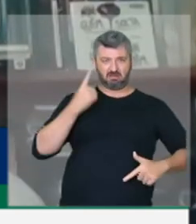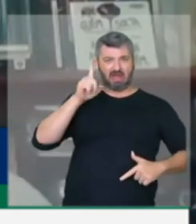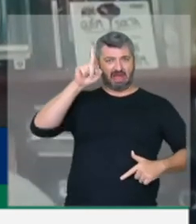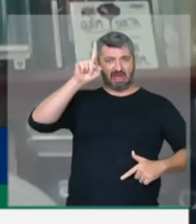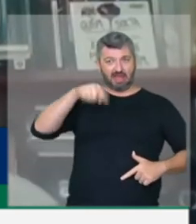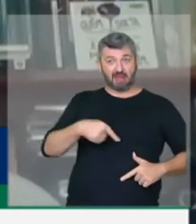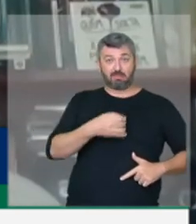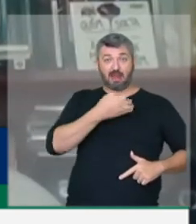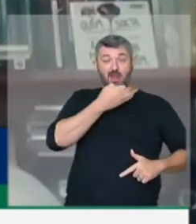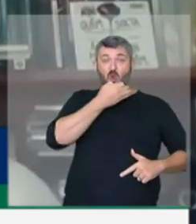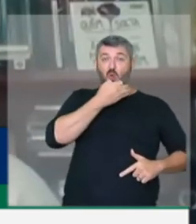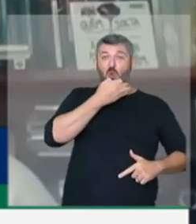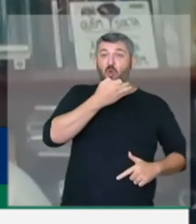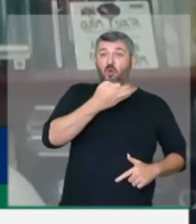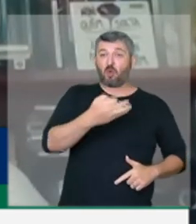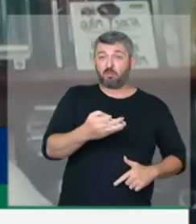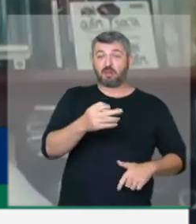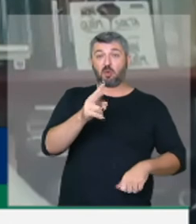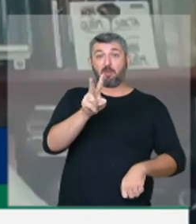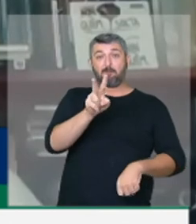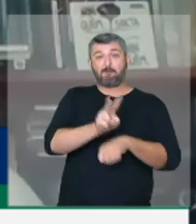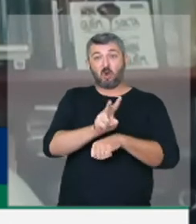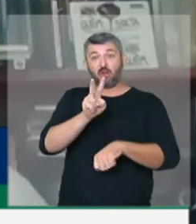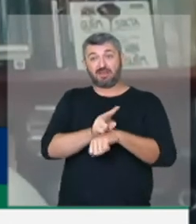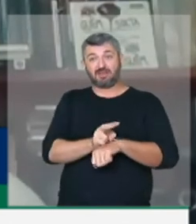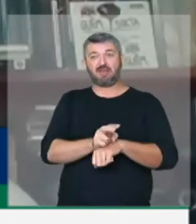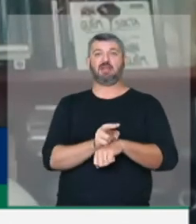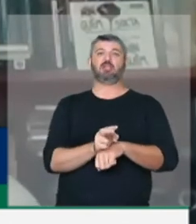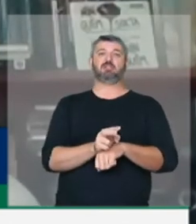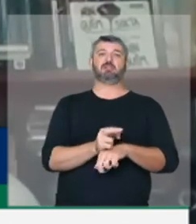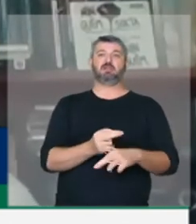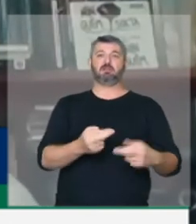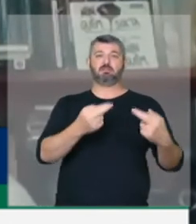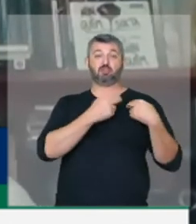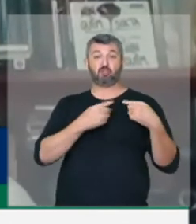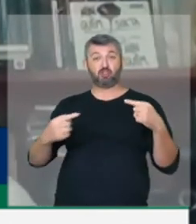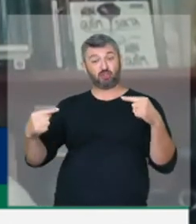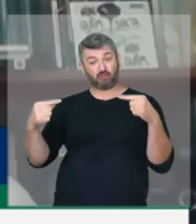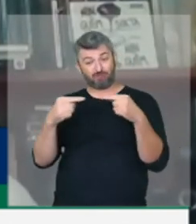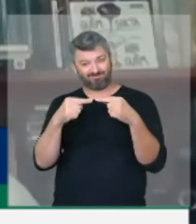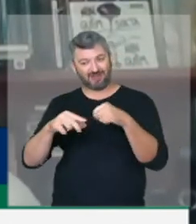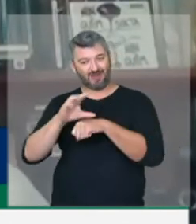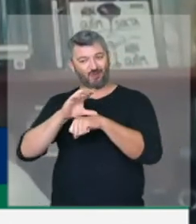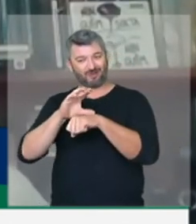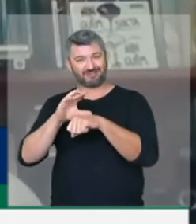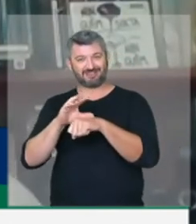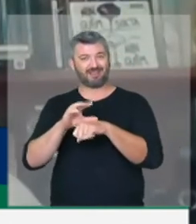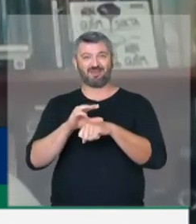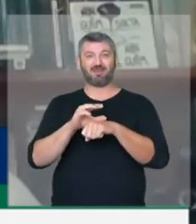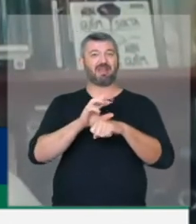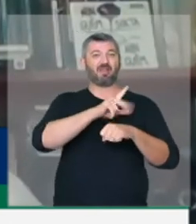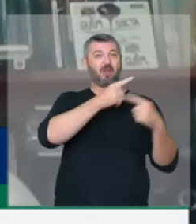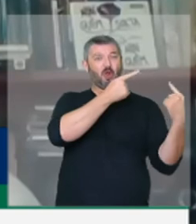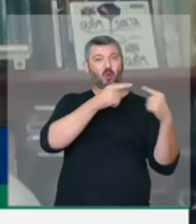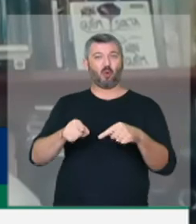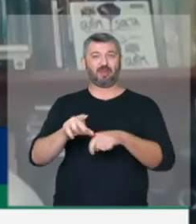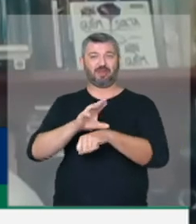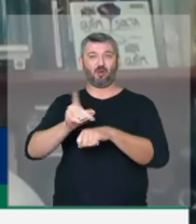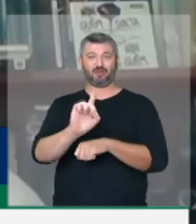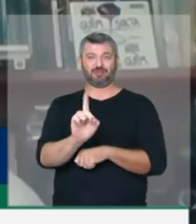as posições que protejam o mandato à luz da Constituição, à luz da